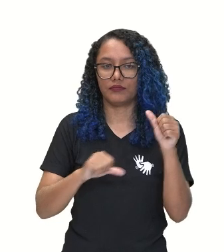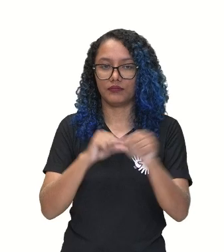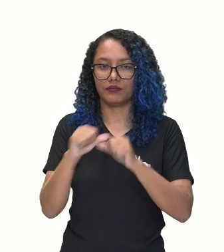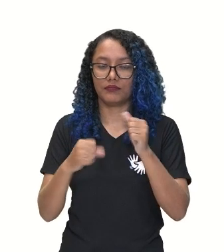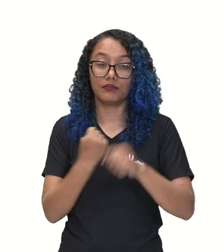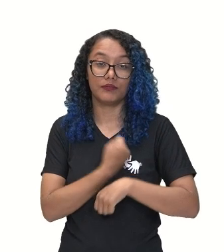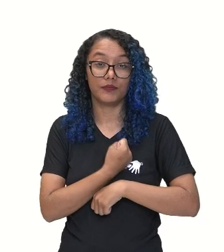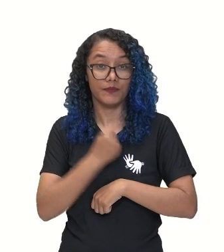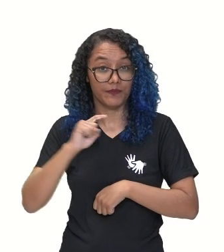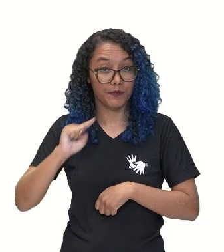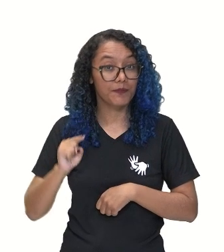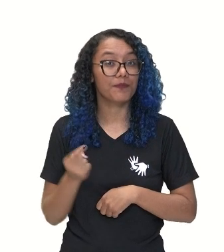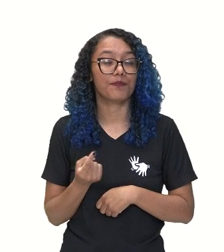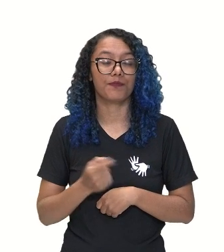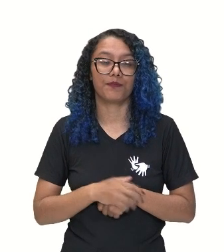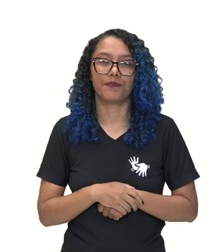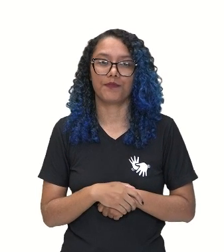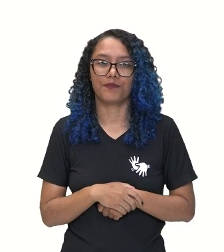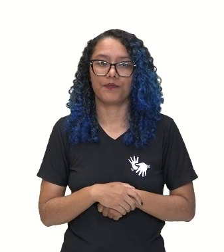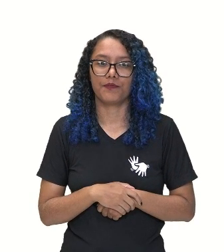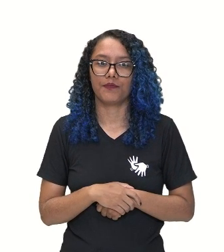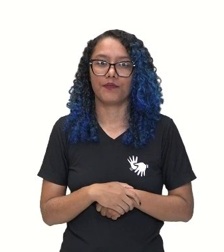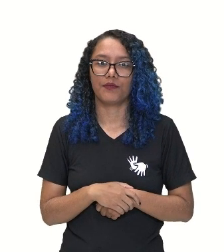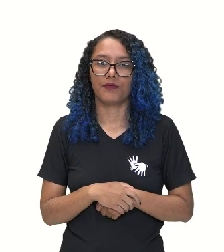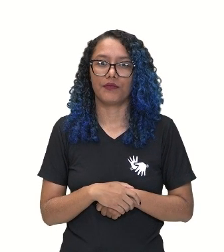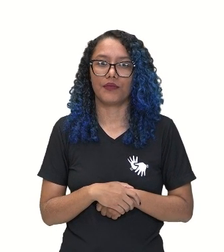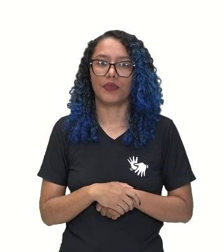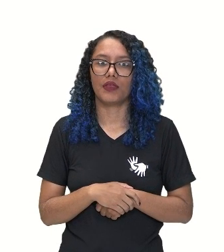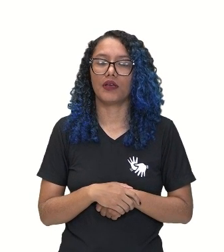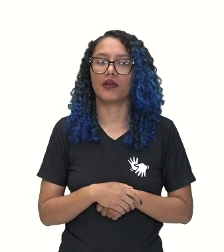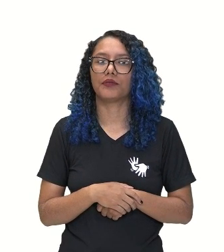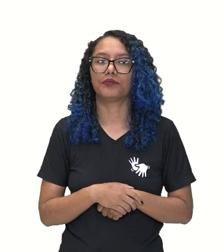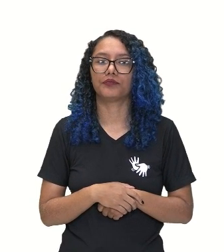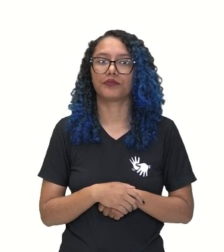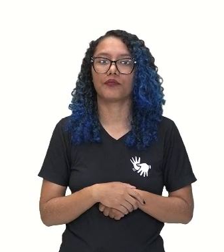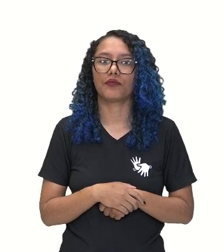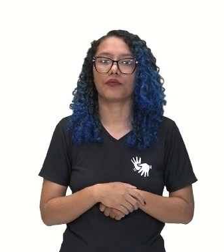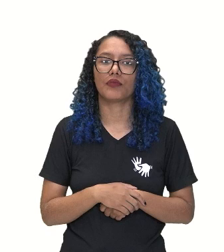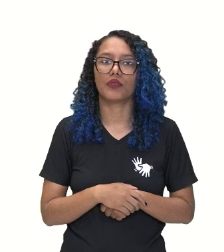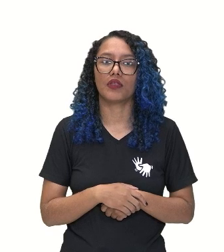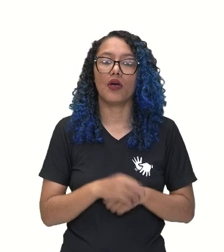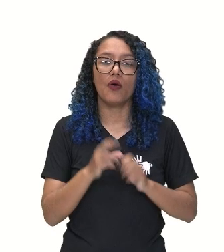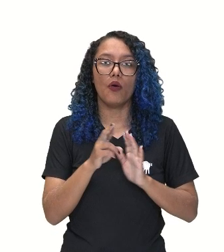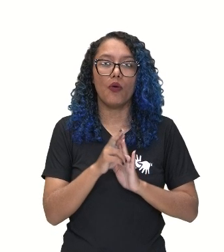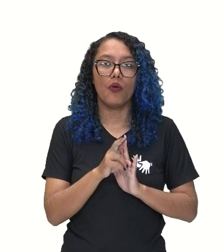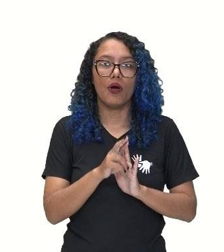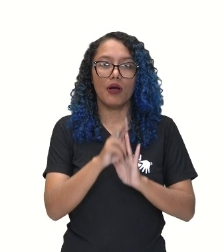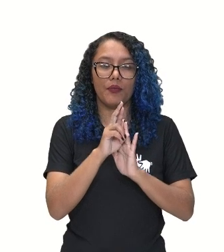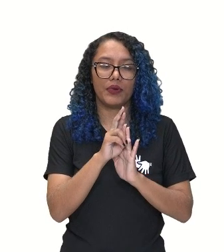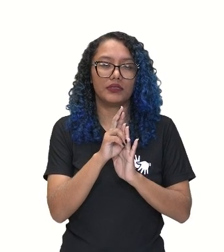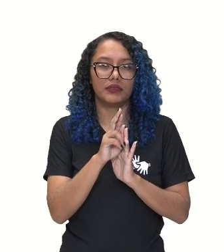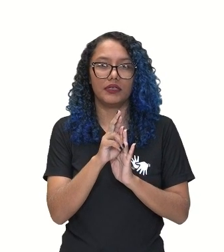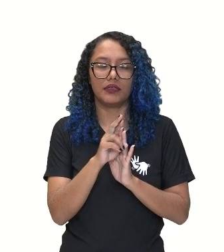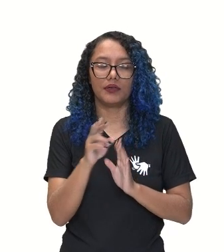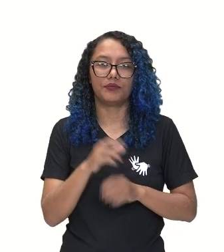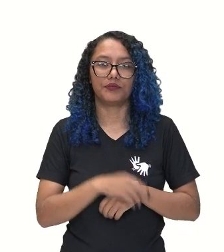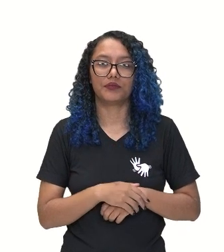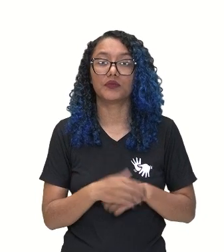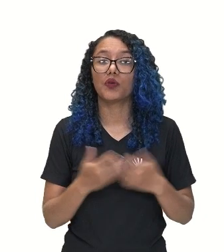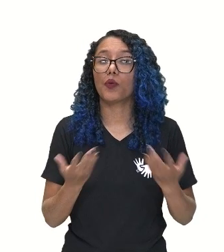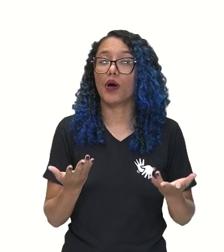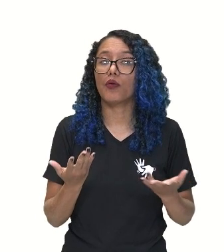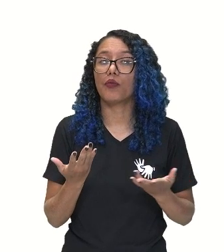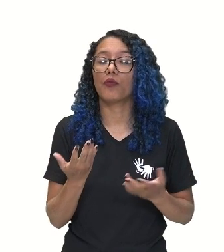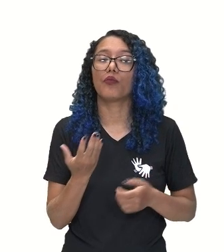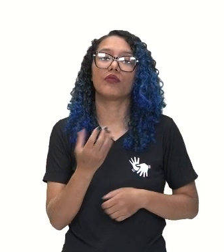número decimal. Qual é o carro-chefe? Quem é que vai nos guiar? A quantidade de zeros aqui. Quantos zeros